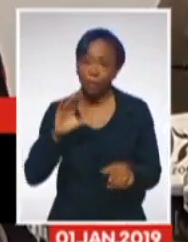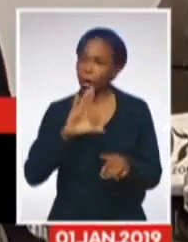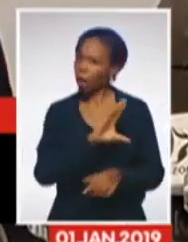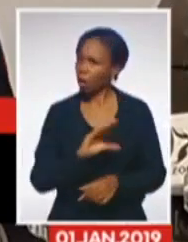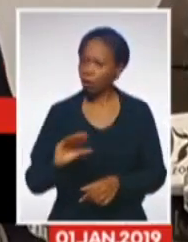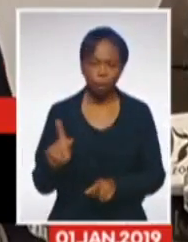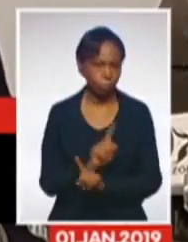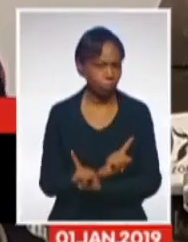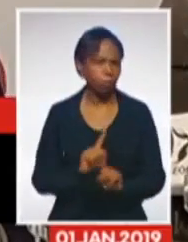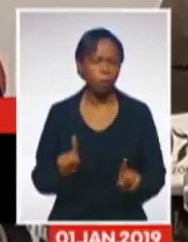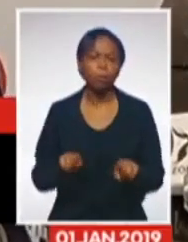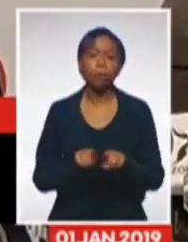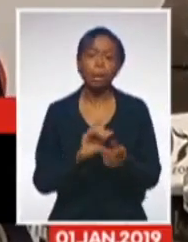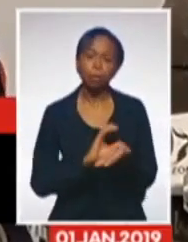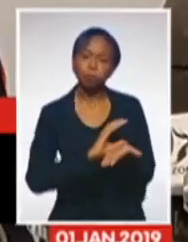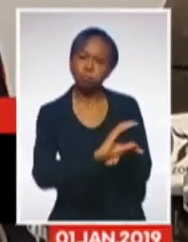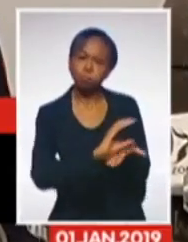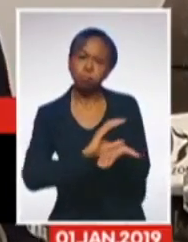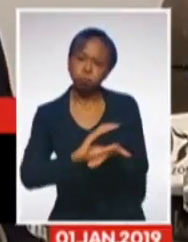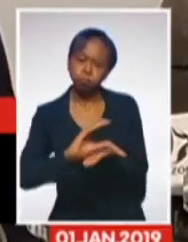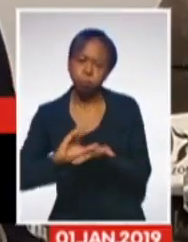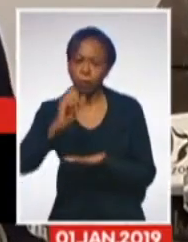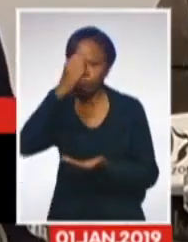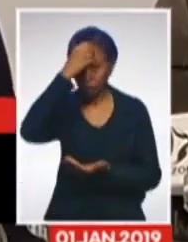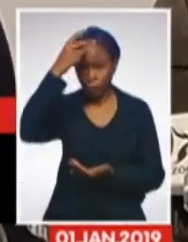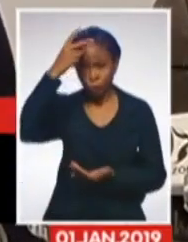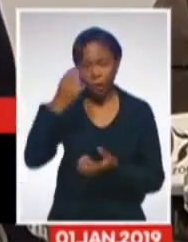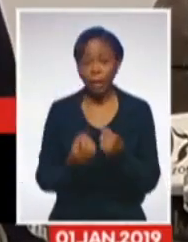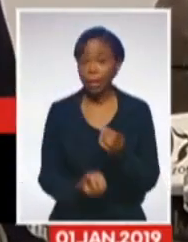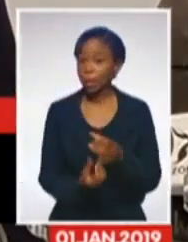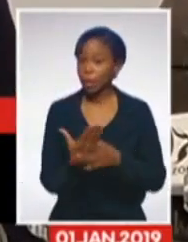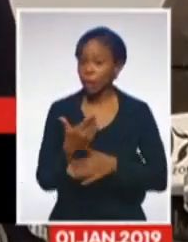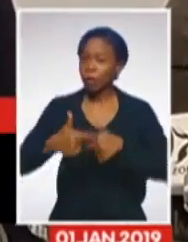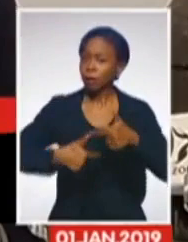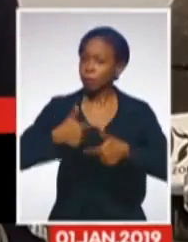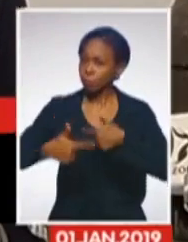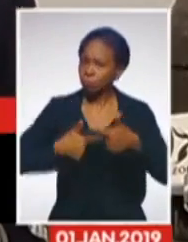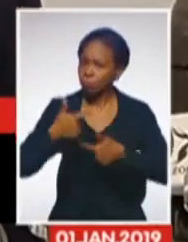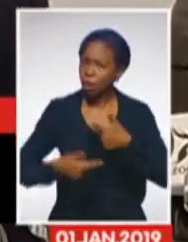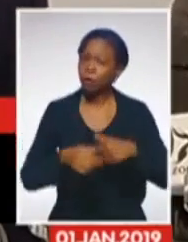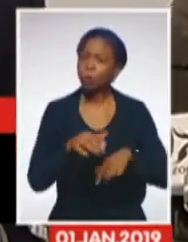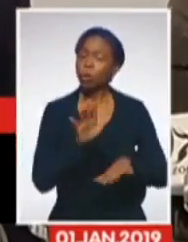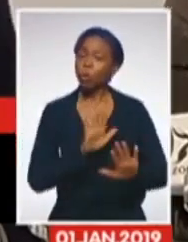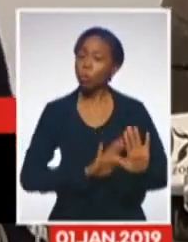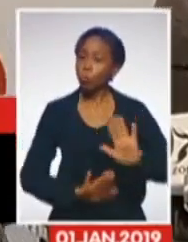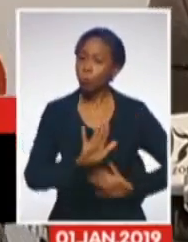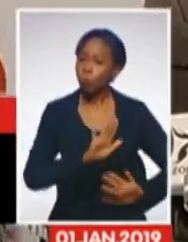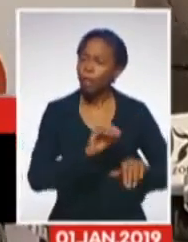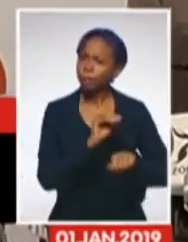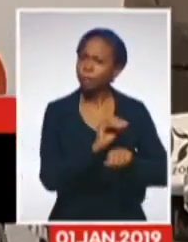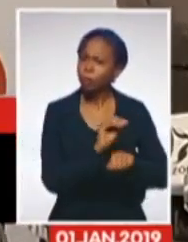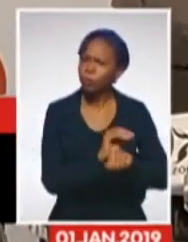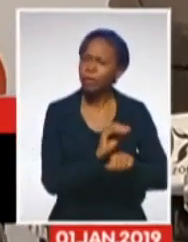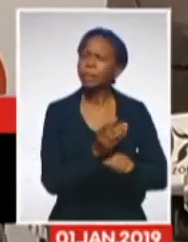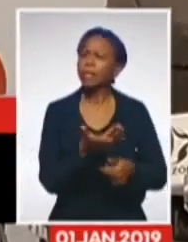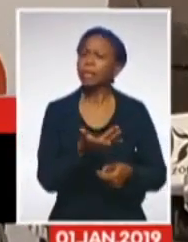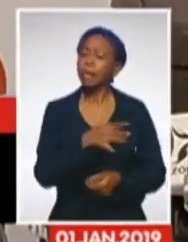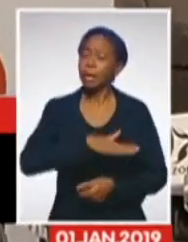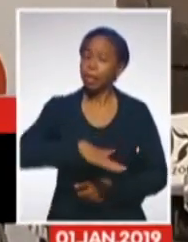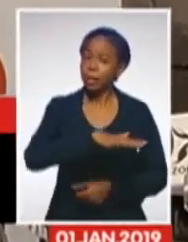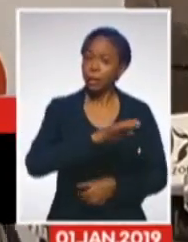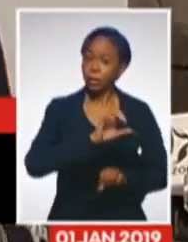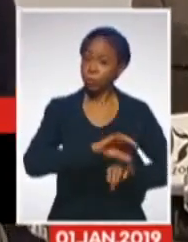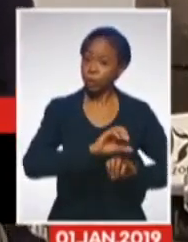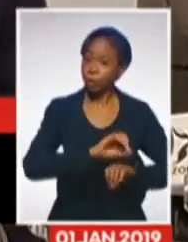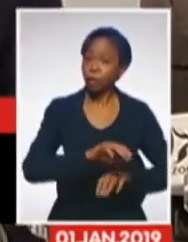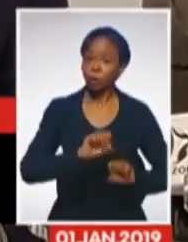prefeituras, criar empregos, cuidar da educação, da segurança, e da saúde.